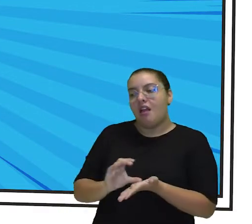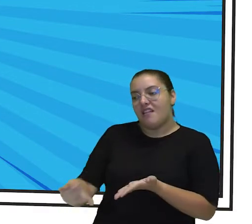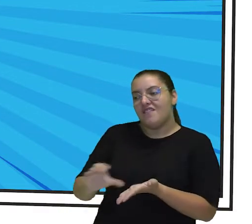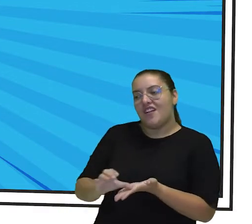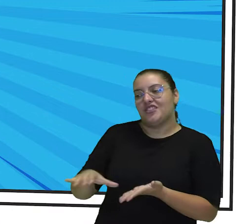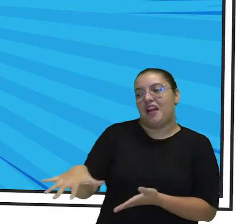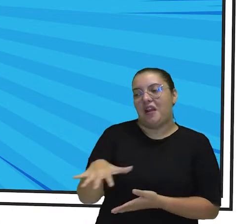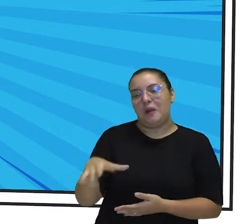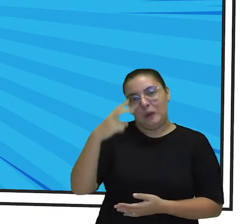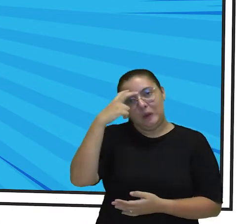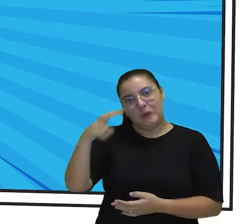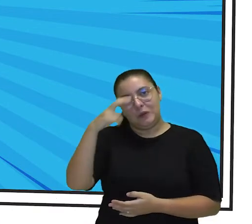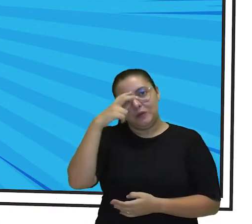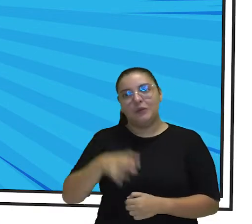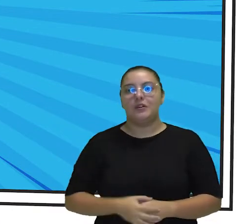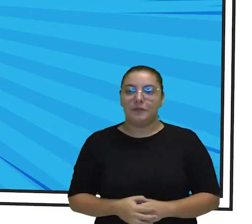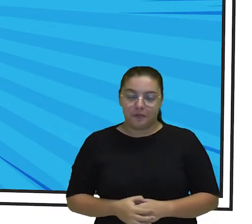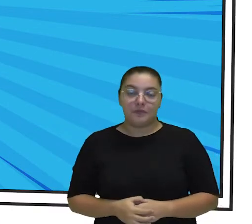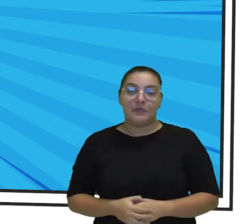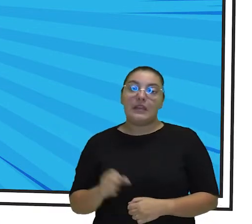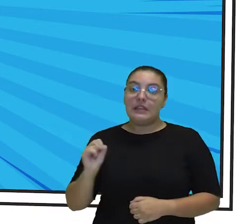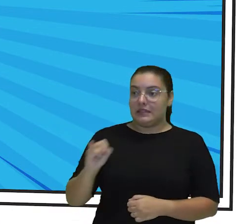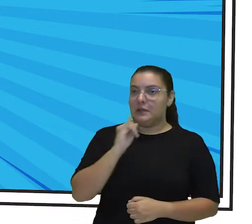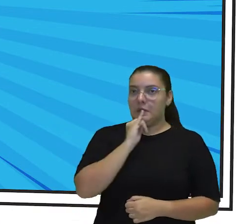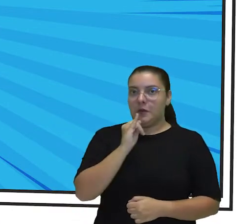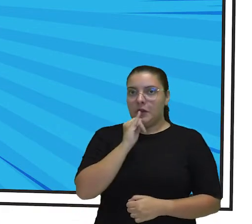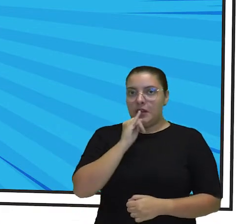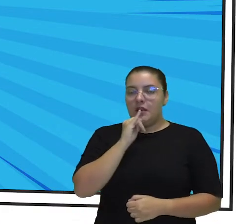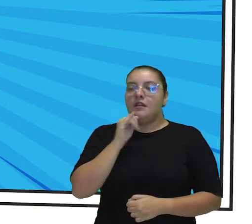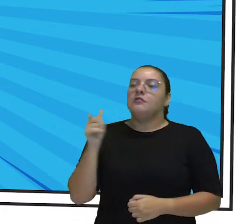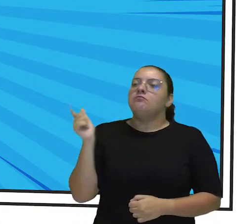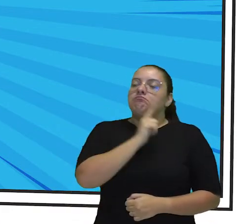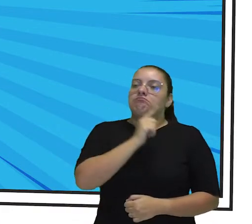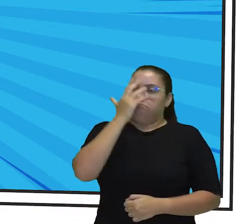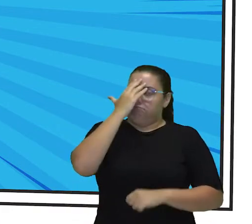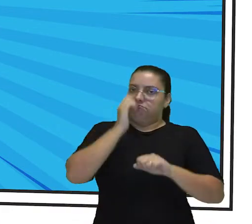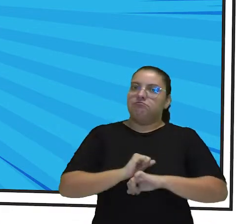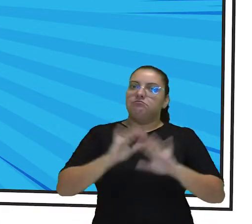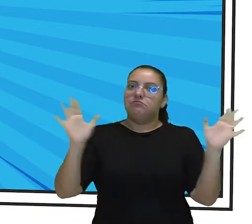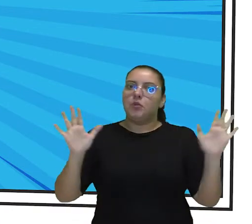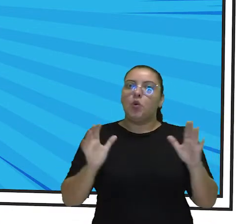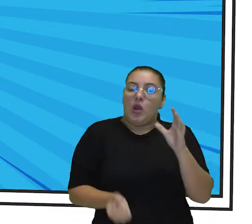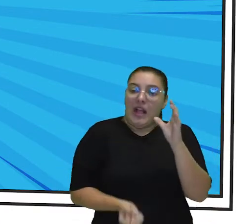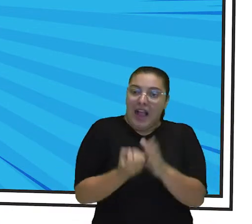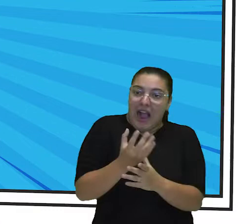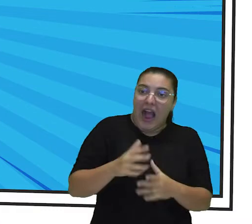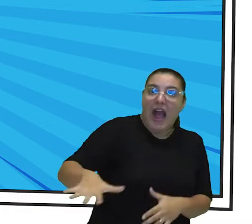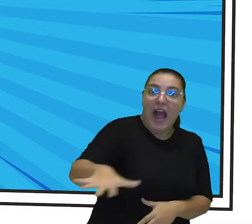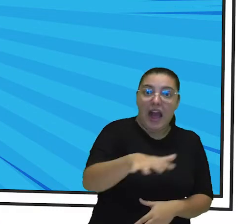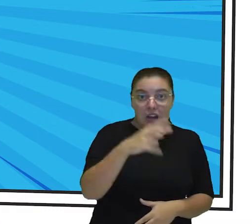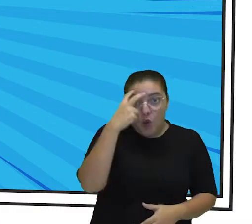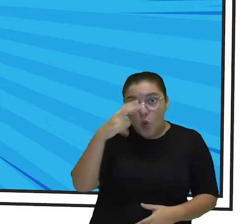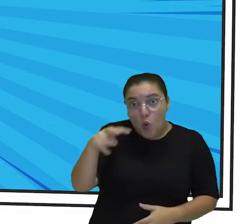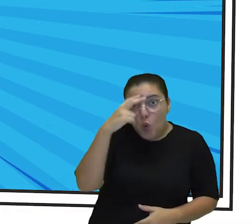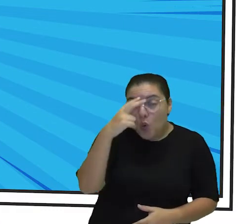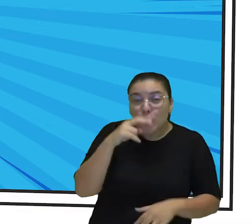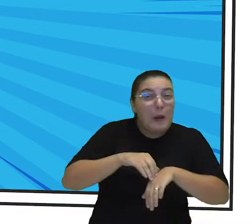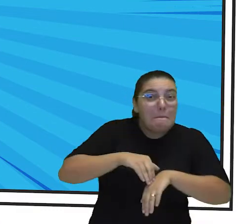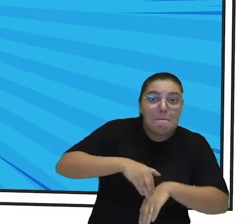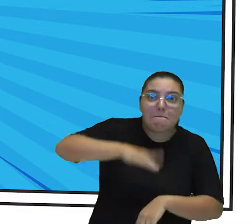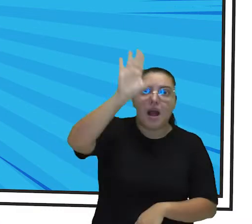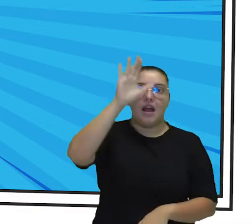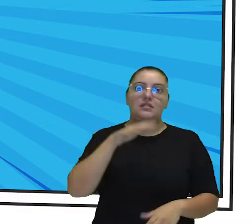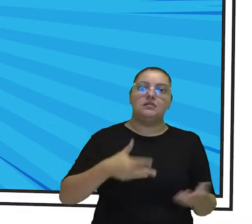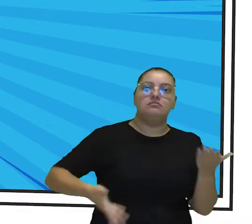cultura. Quando você, no caso, acaba entendendo que o renascimento cultural é na Itália, você